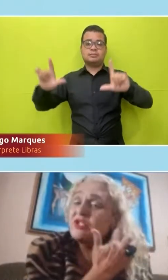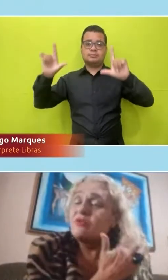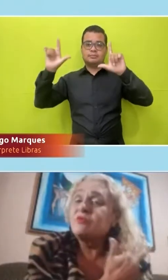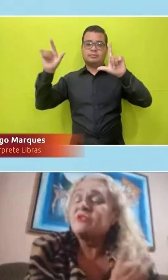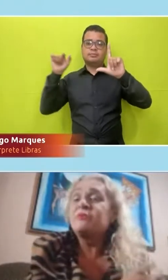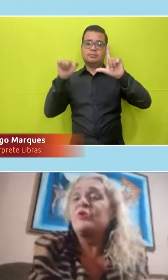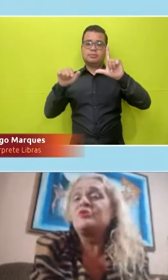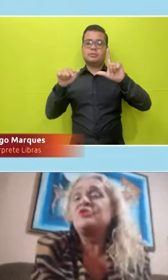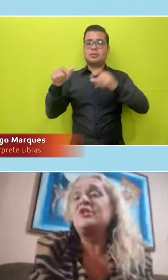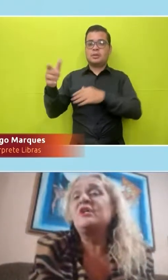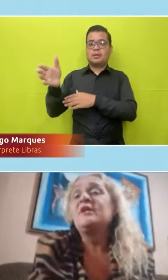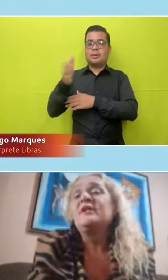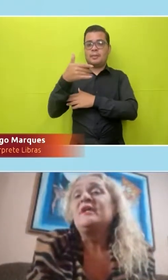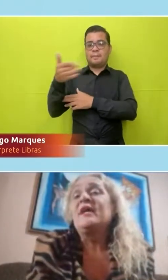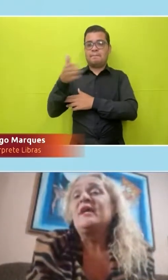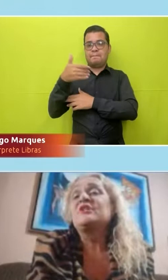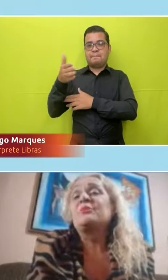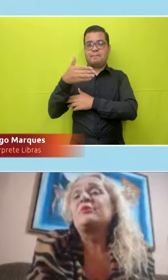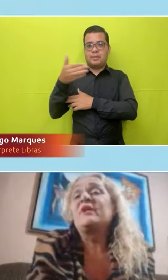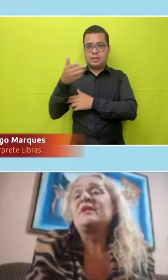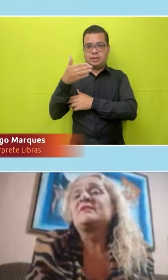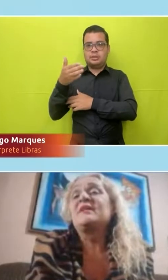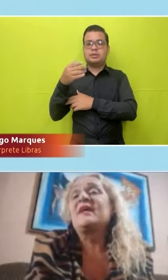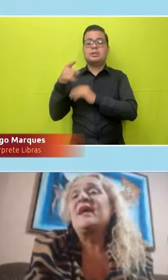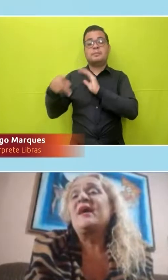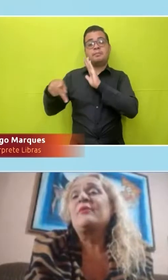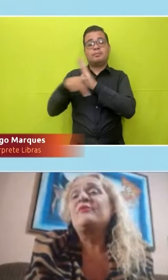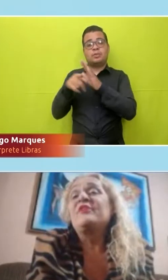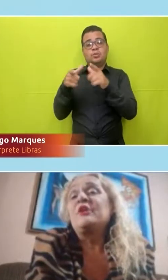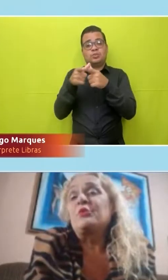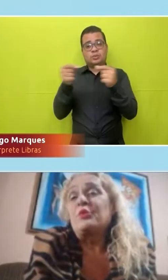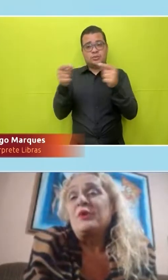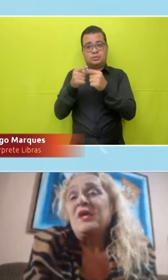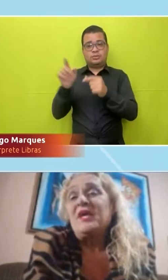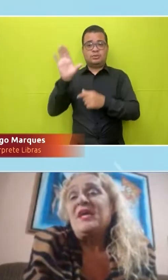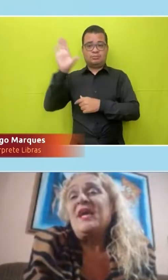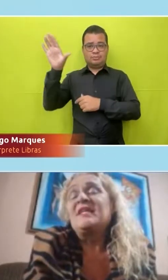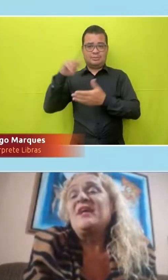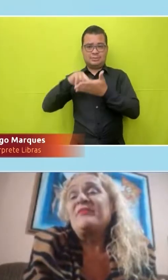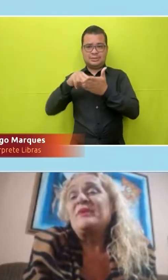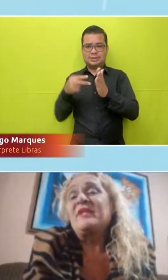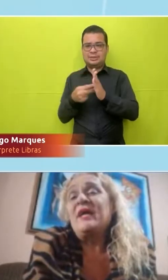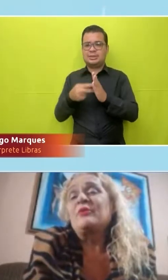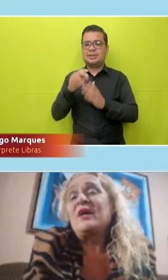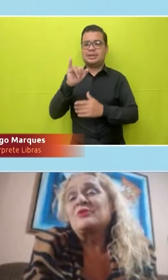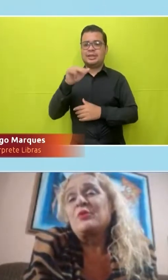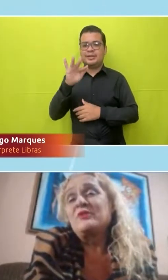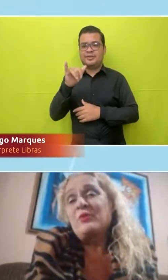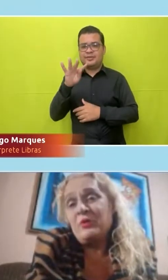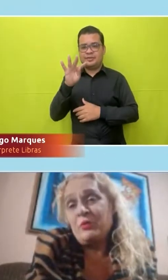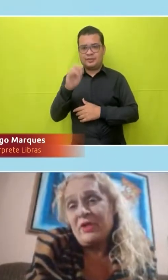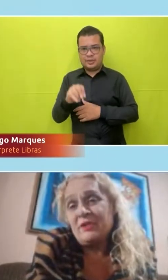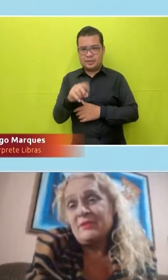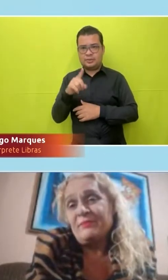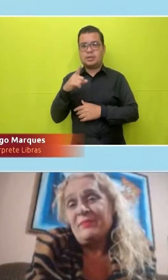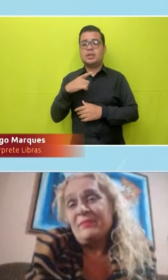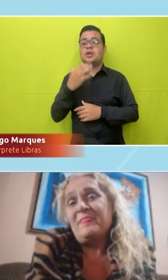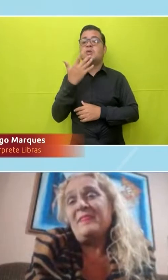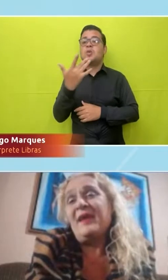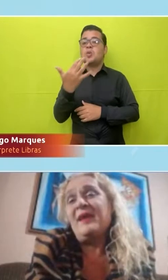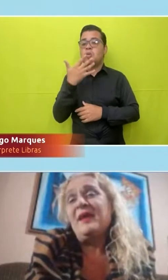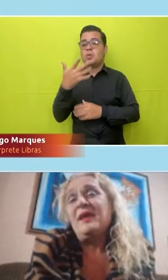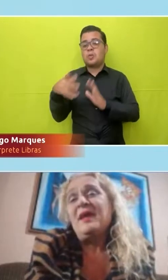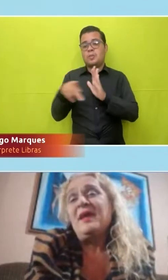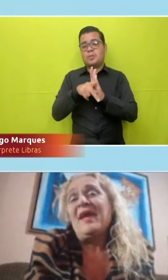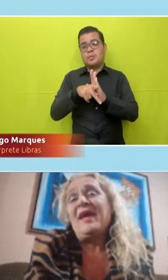de peixe, que no simbologia japonesa é o infinito. E ele é pintado com as cores do arco-íris,